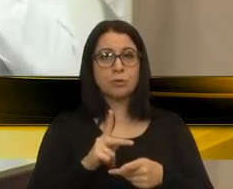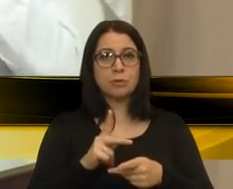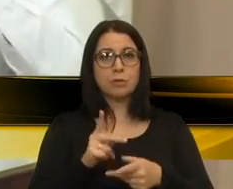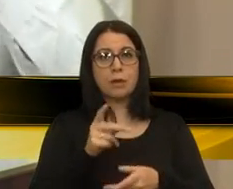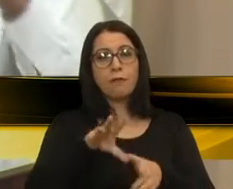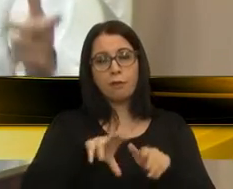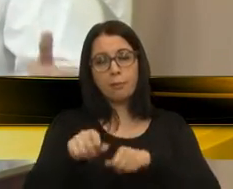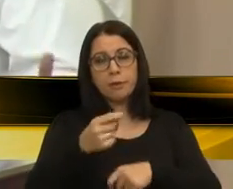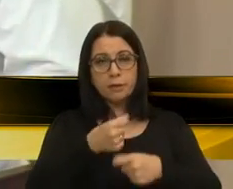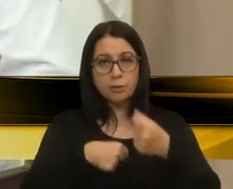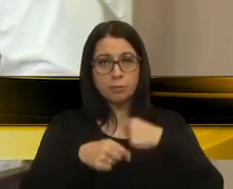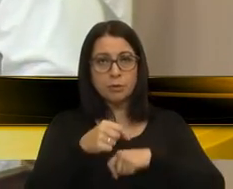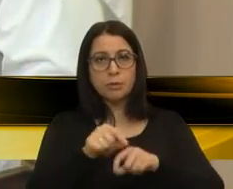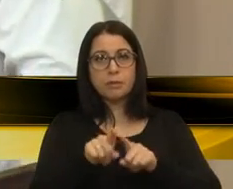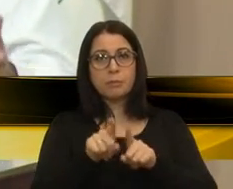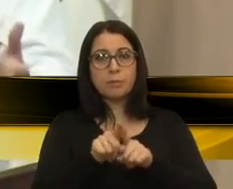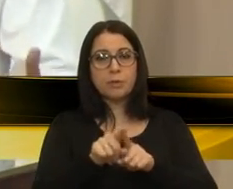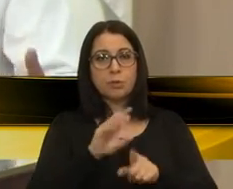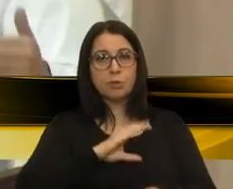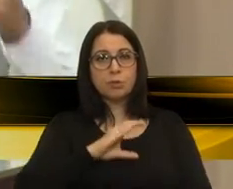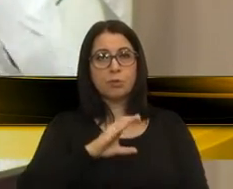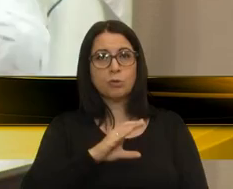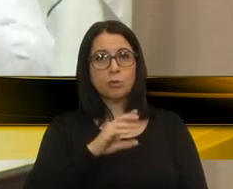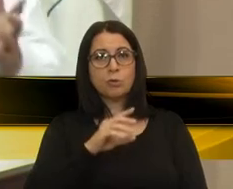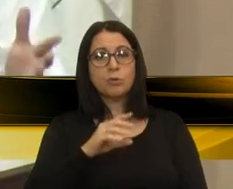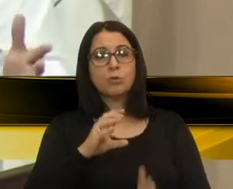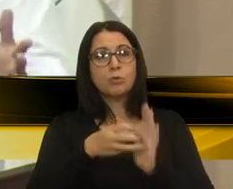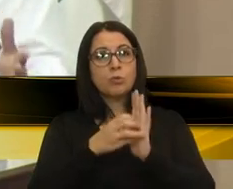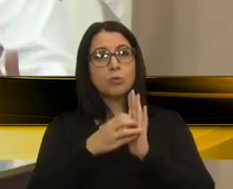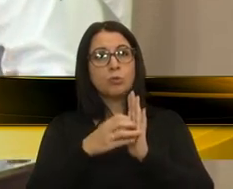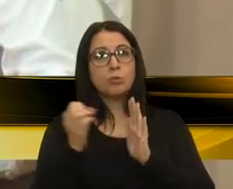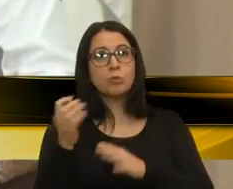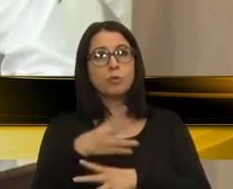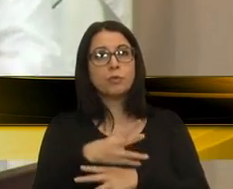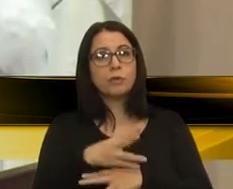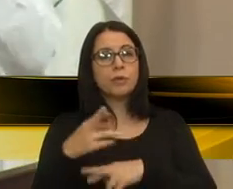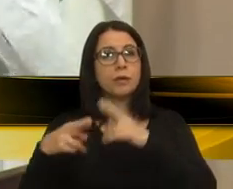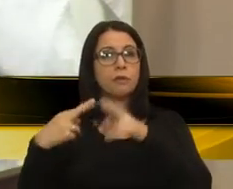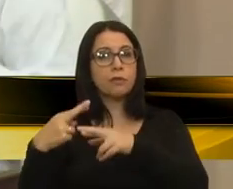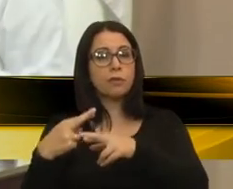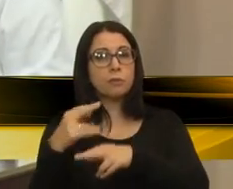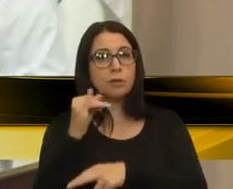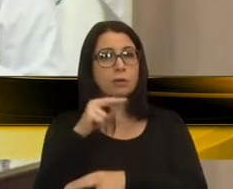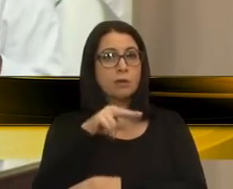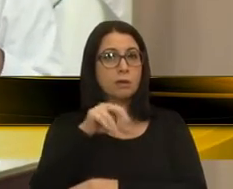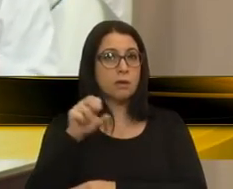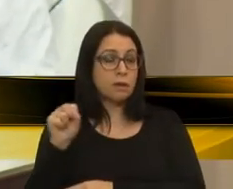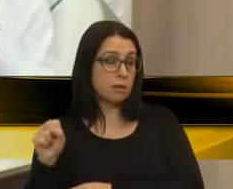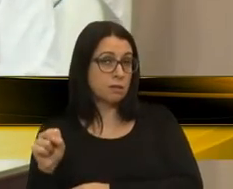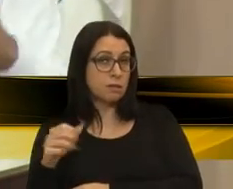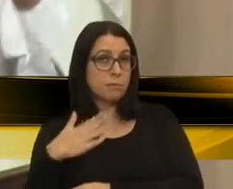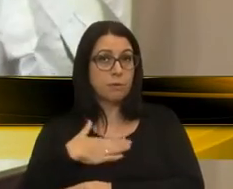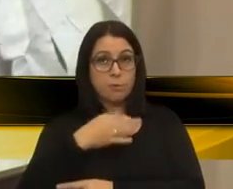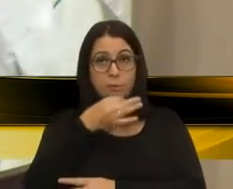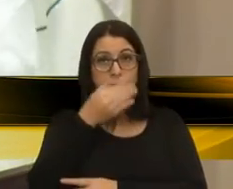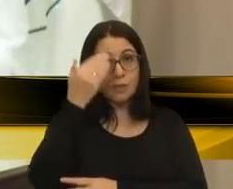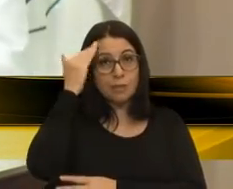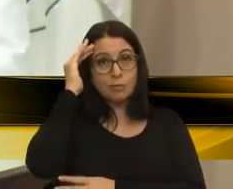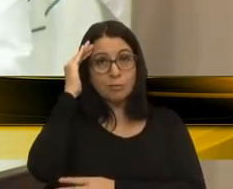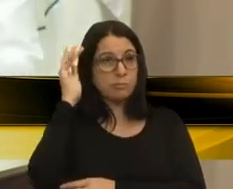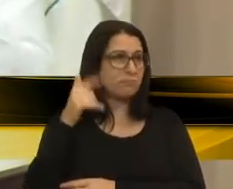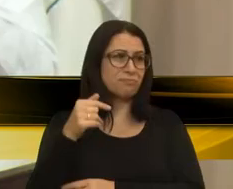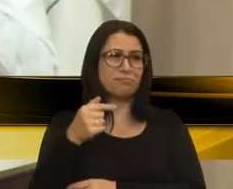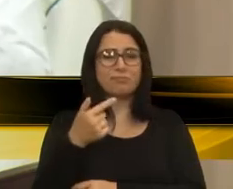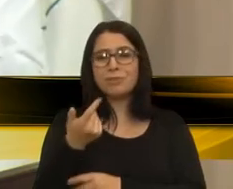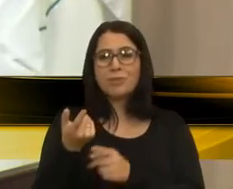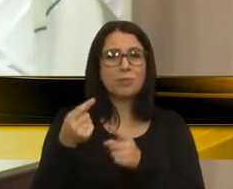coordenador do Partido Novo que tiveram a coragem aqui de vir defender a reforma da Previdência, que, no meu entendimento, é o projeto mais